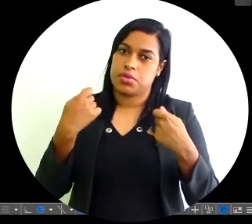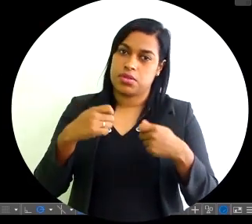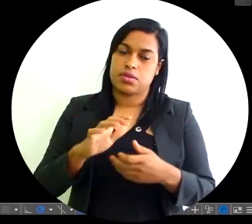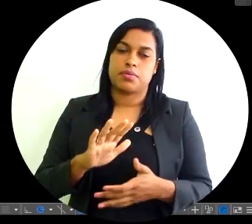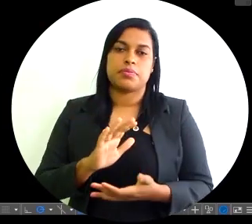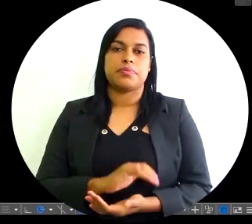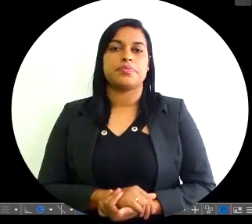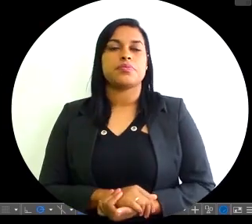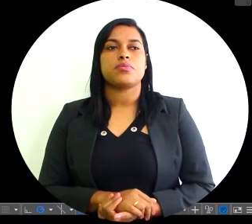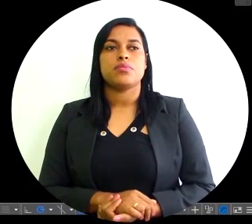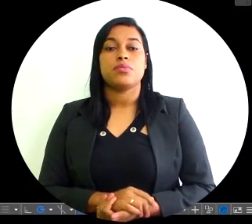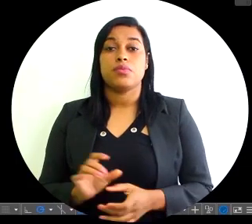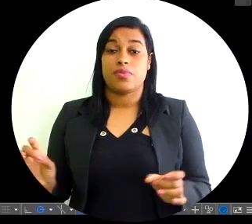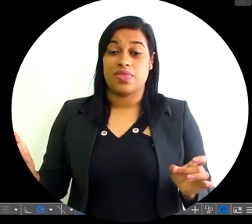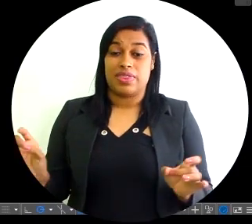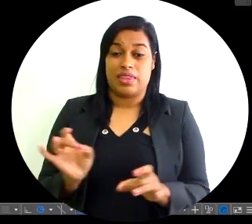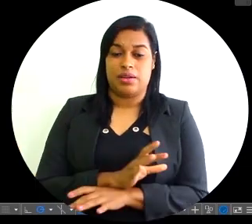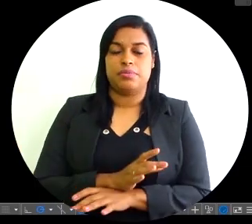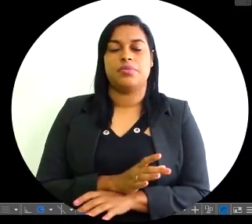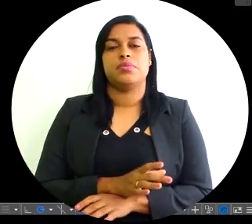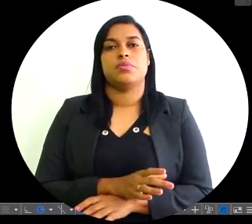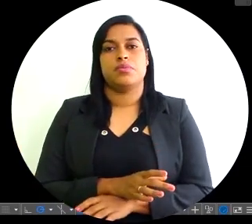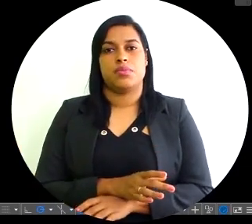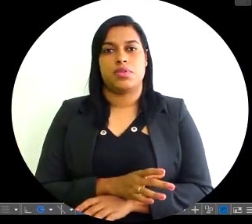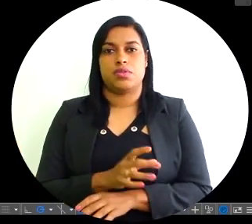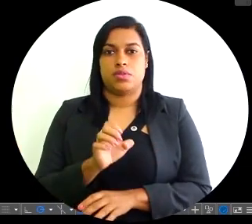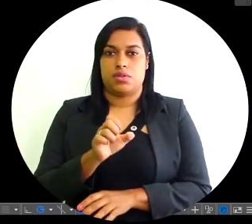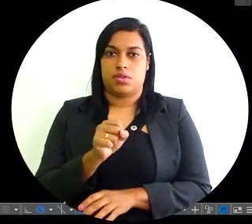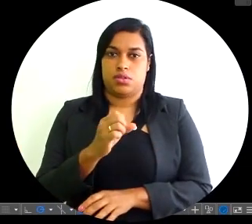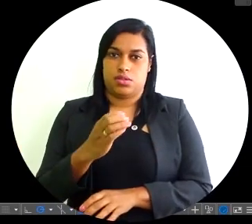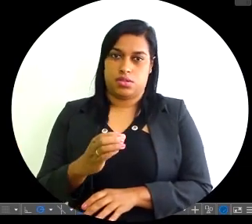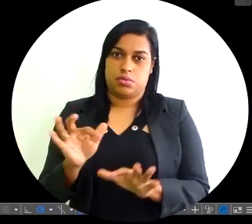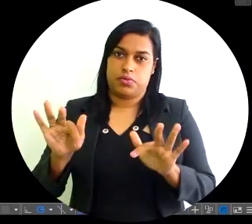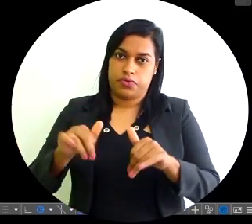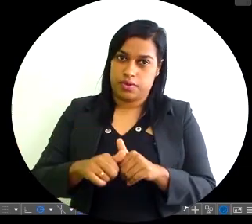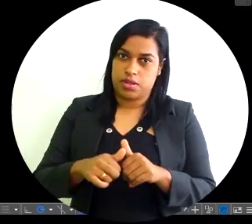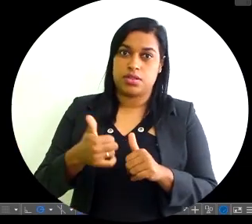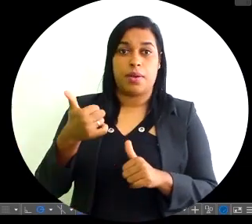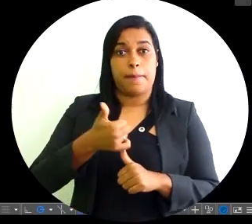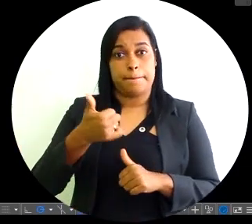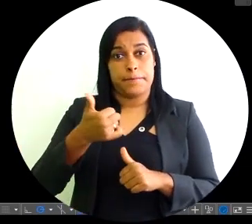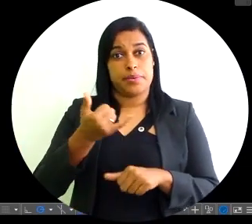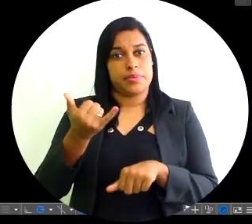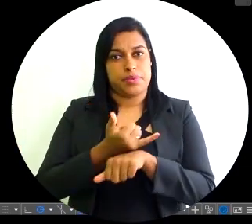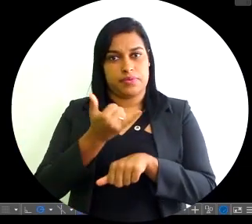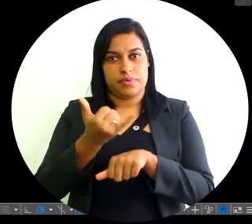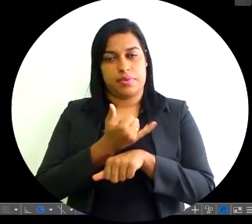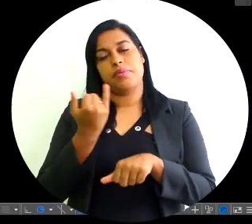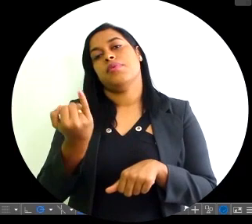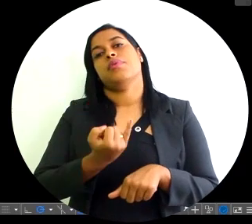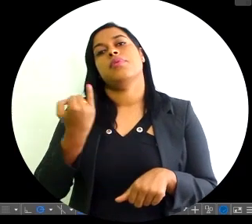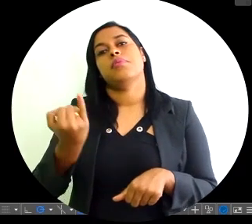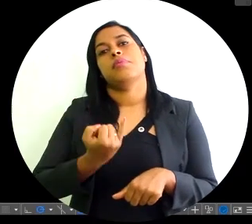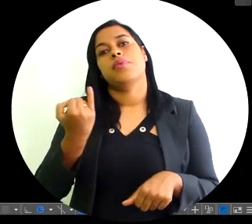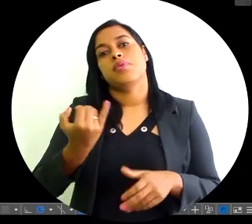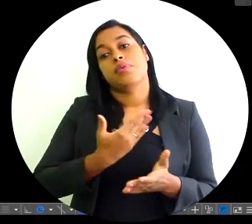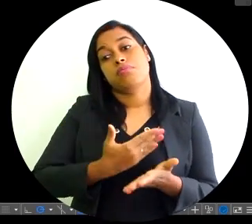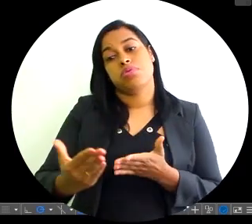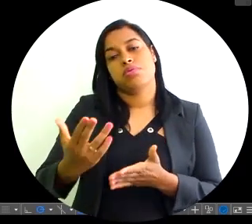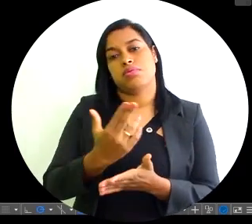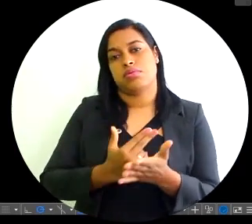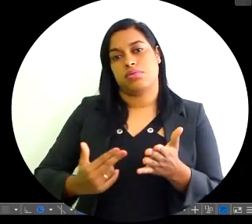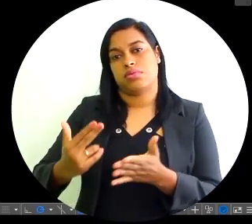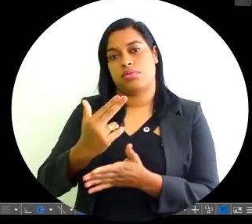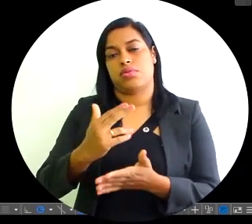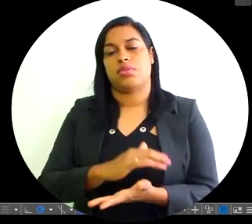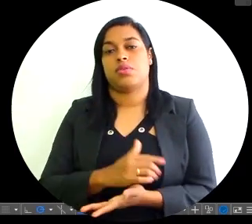sem precisão. Quando eu termino ESC para finalizar. Essa foi a primeira ferramenta fundamental, então,